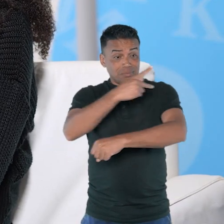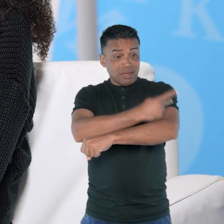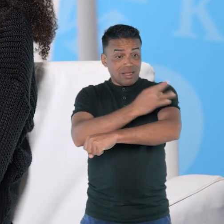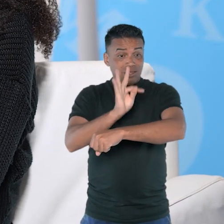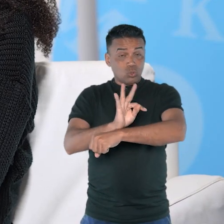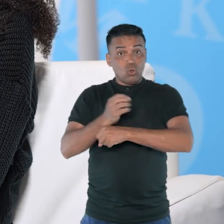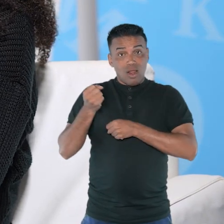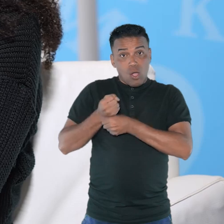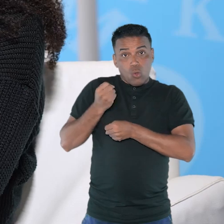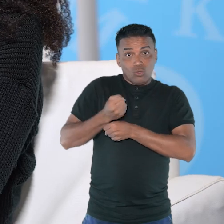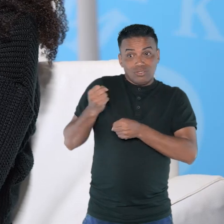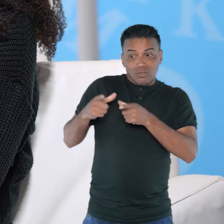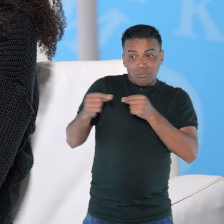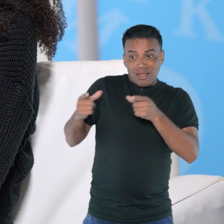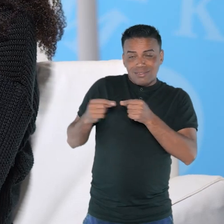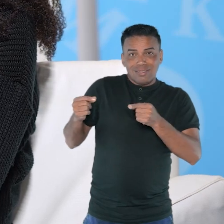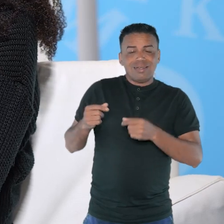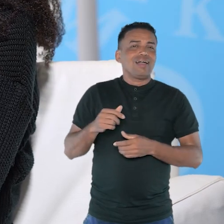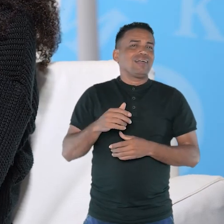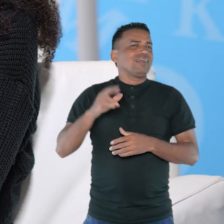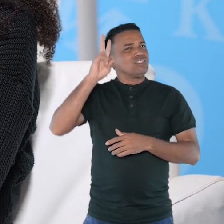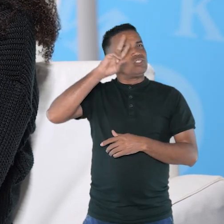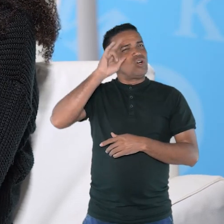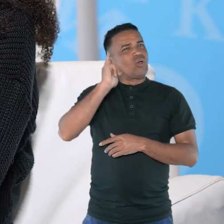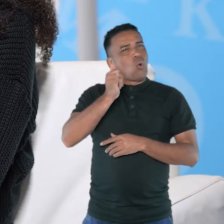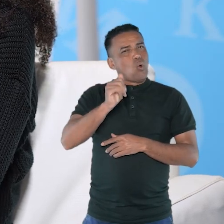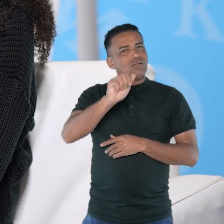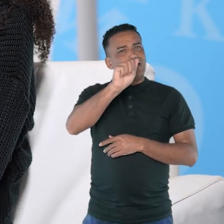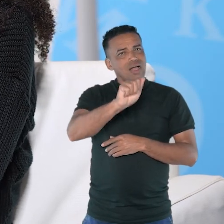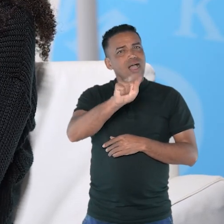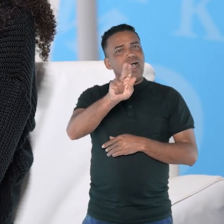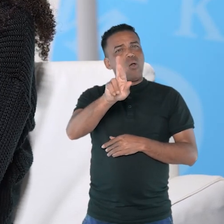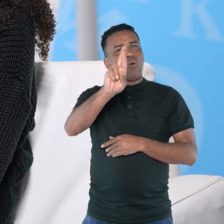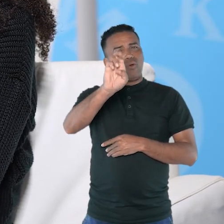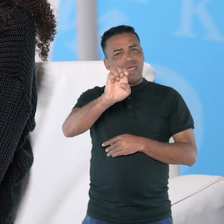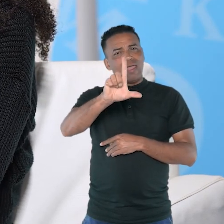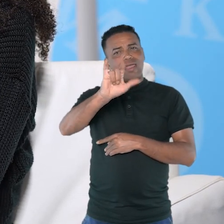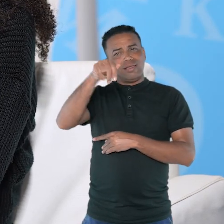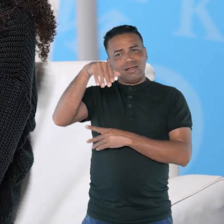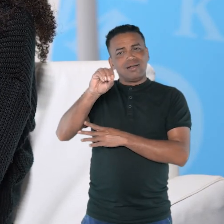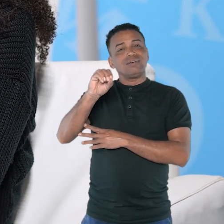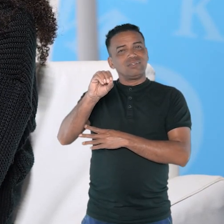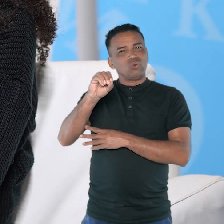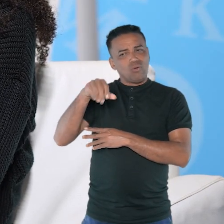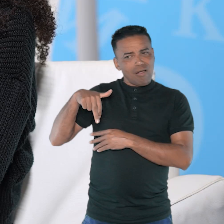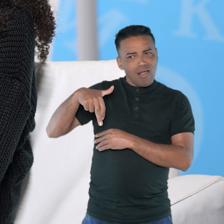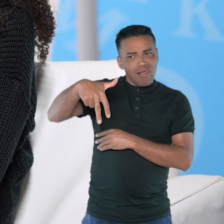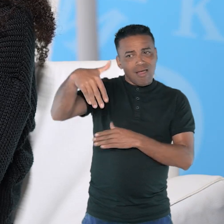cidade. Você me conta essa história do senhor Aureliano indo andando para lá. A minha